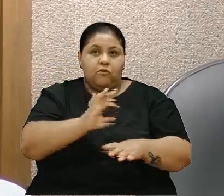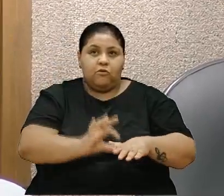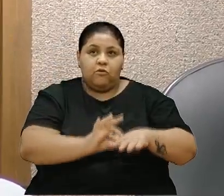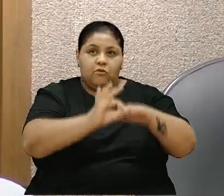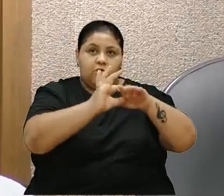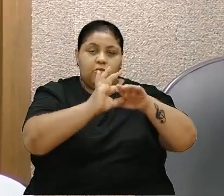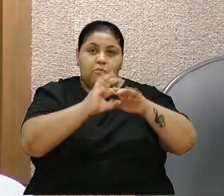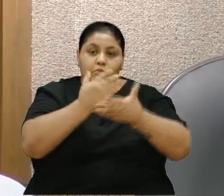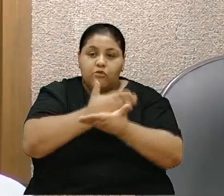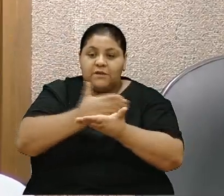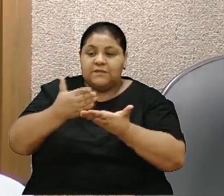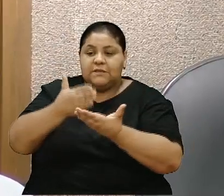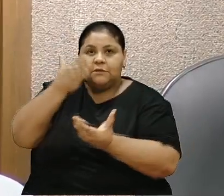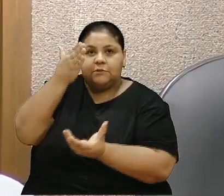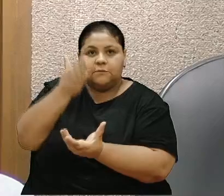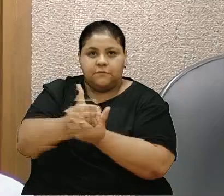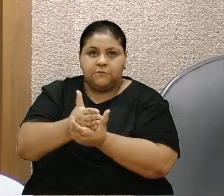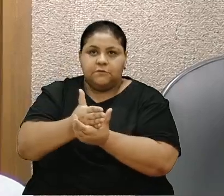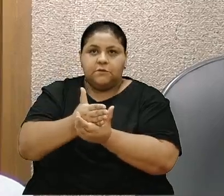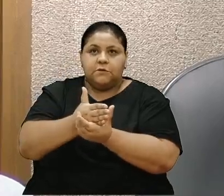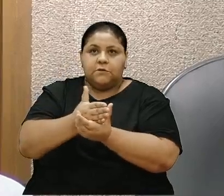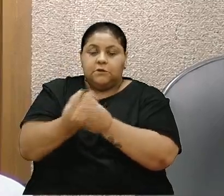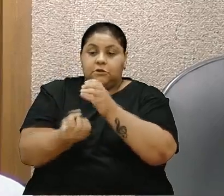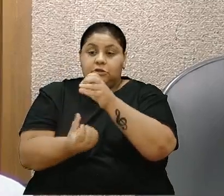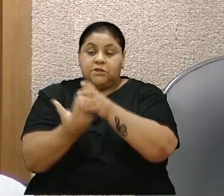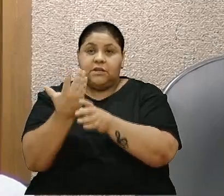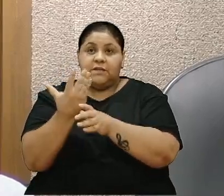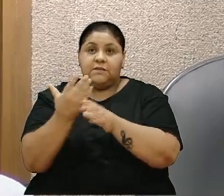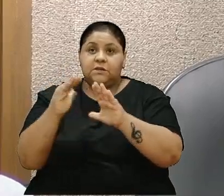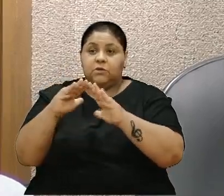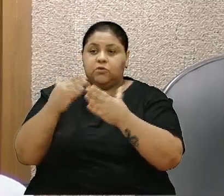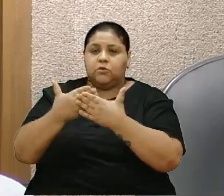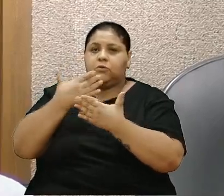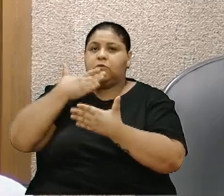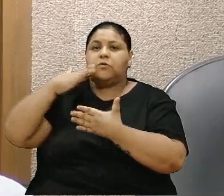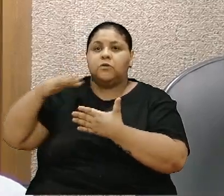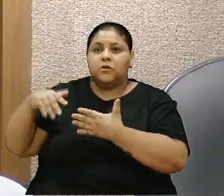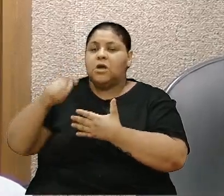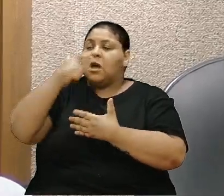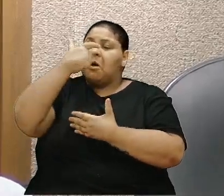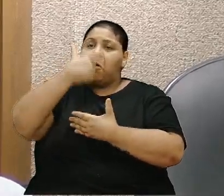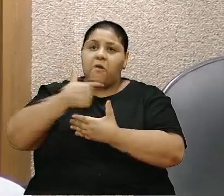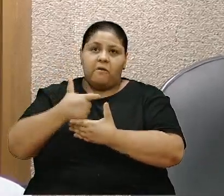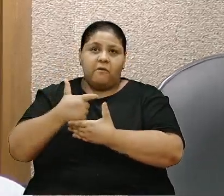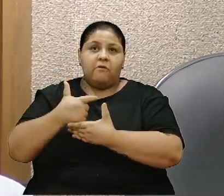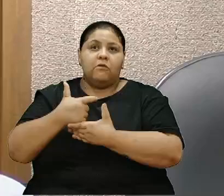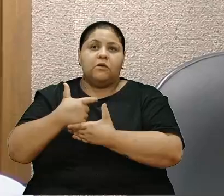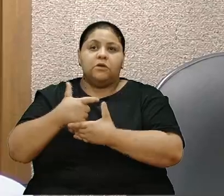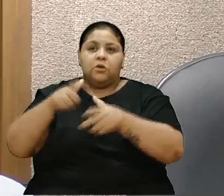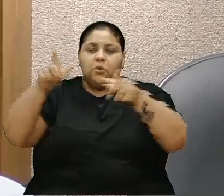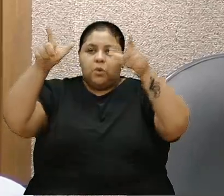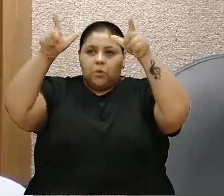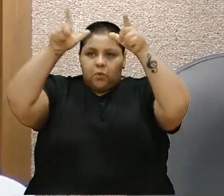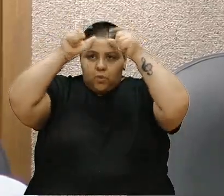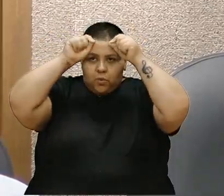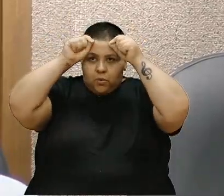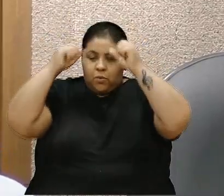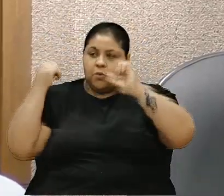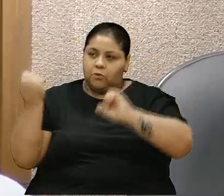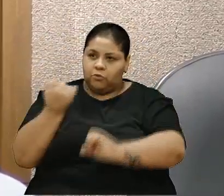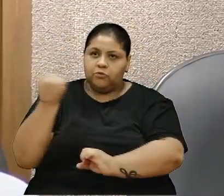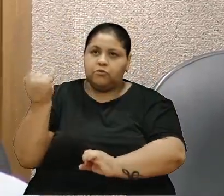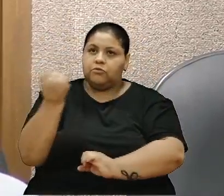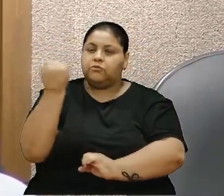esse processo novo de construção de escolas infantis. Eu acho que isso vai dar um desafogo muito importante, né,